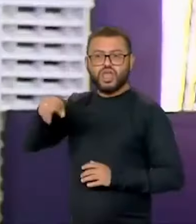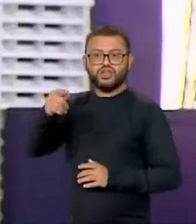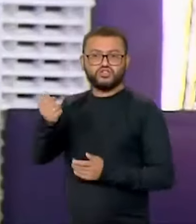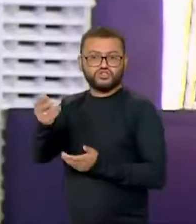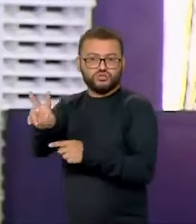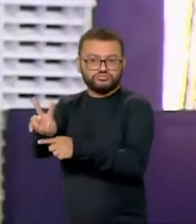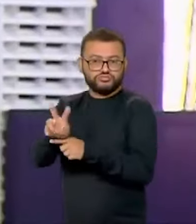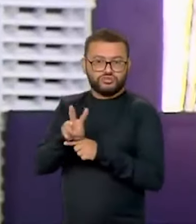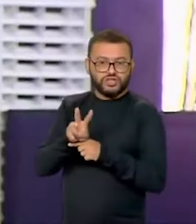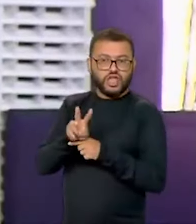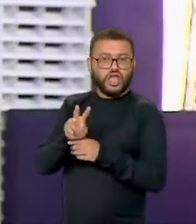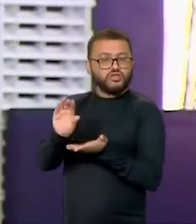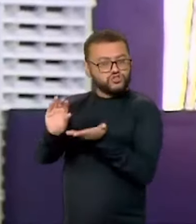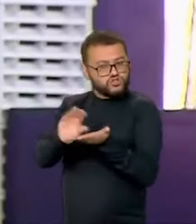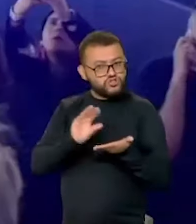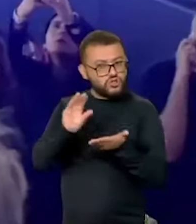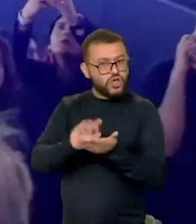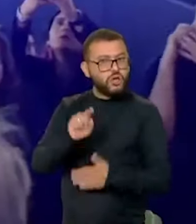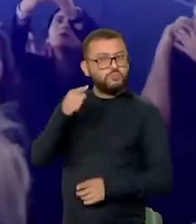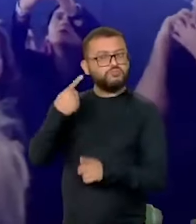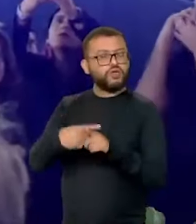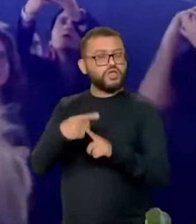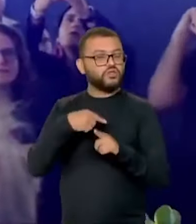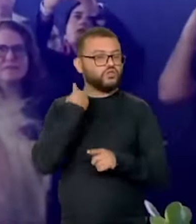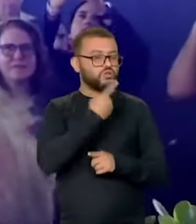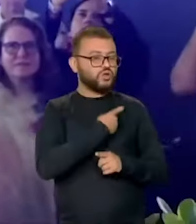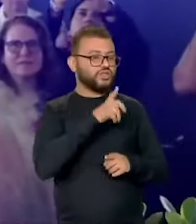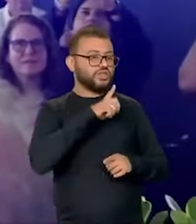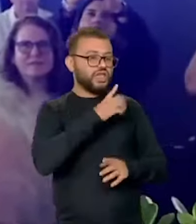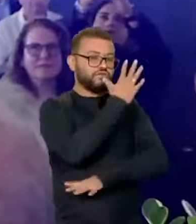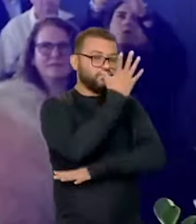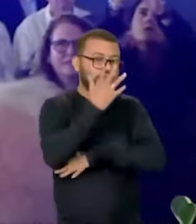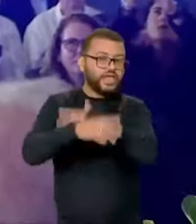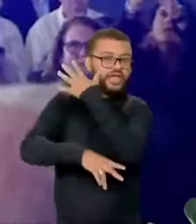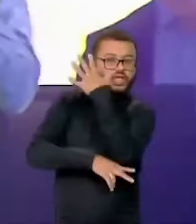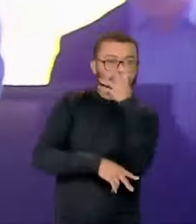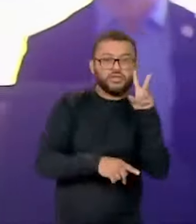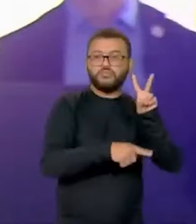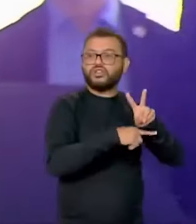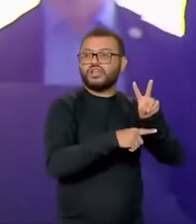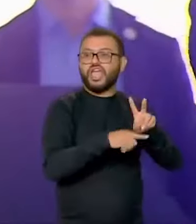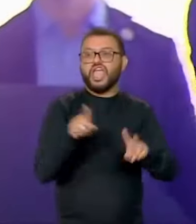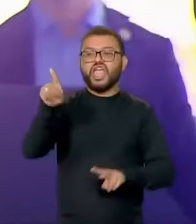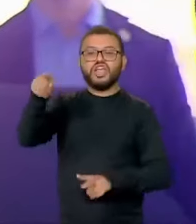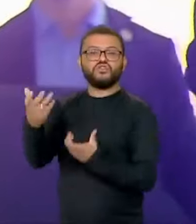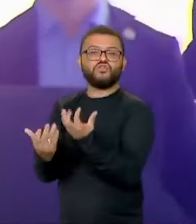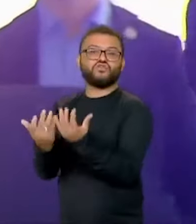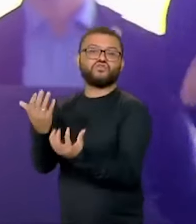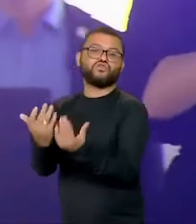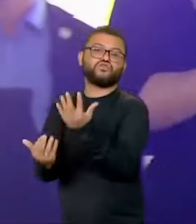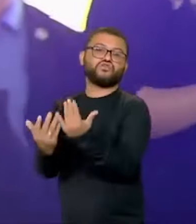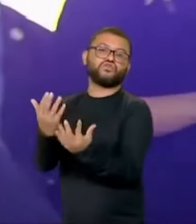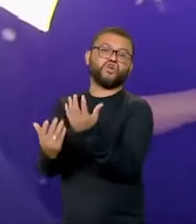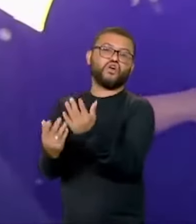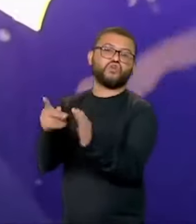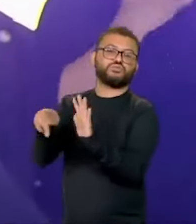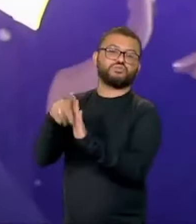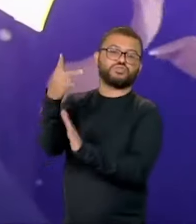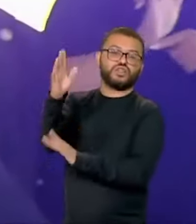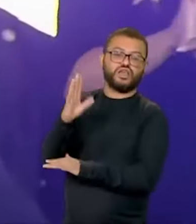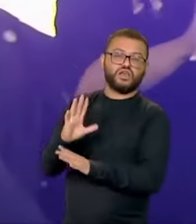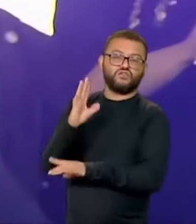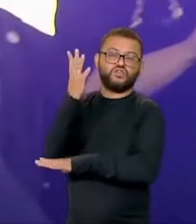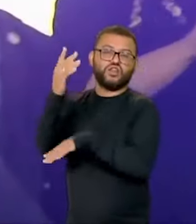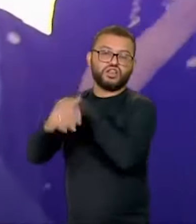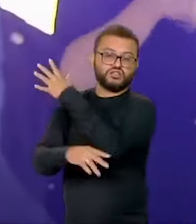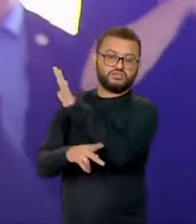crédito de carbono para nós, porque somos nós que temos floresta para preservar, eles já queimaram a dele, então ajude o que a